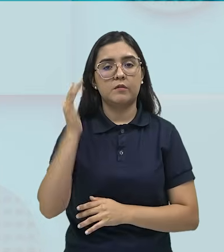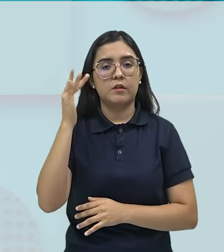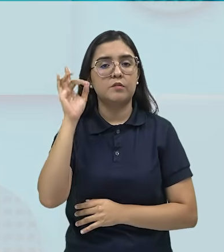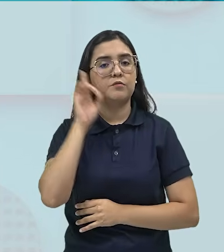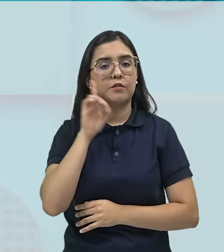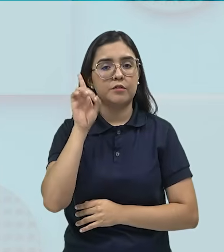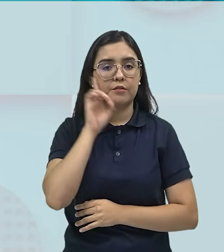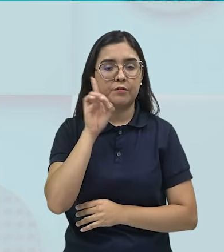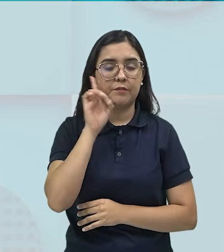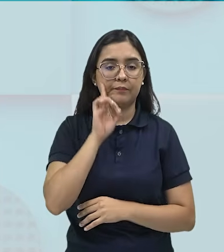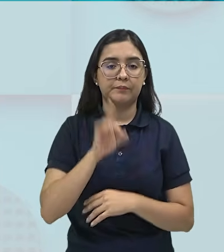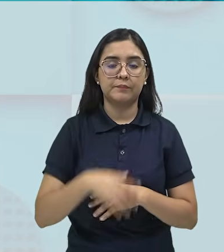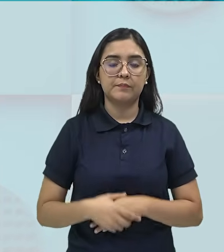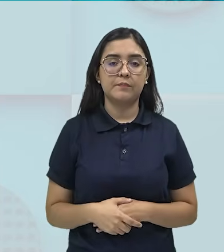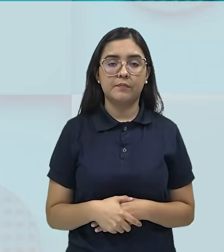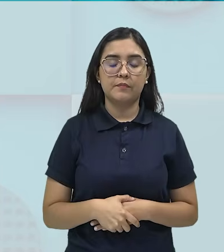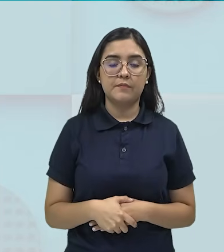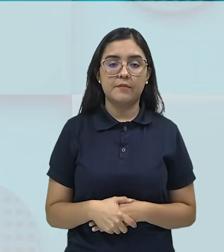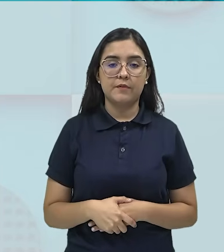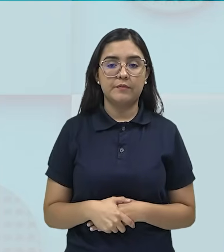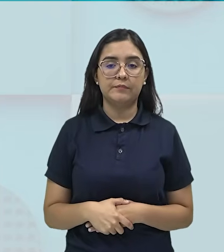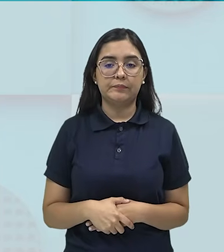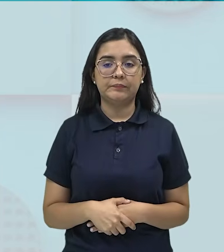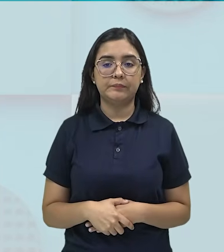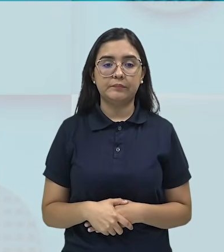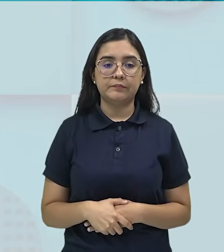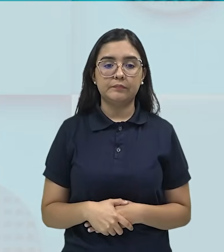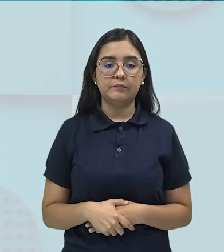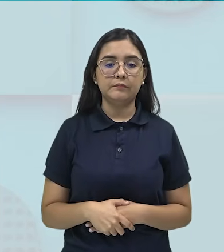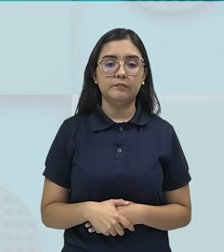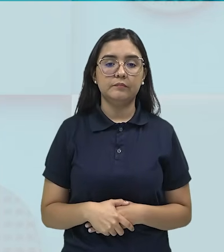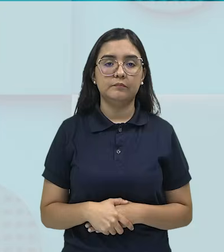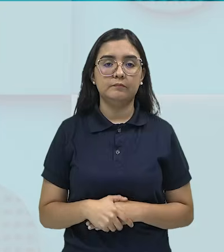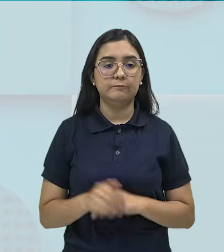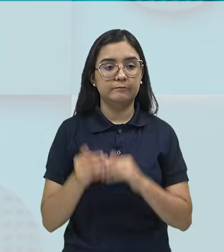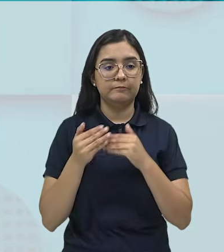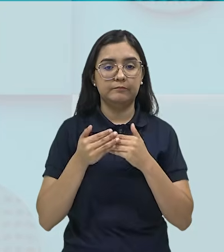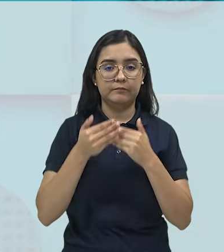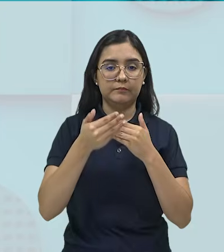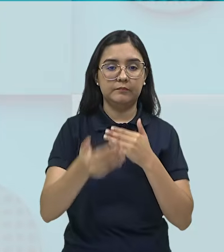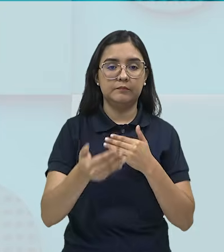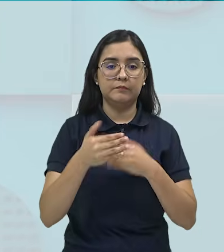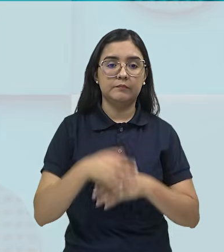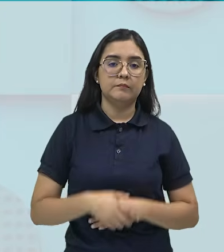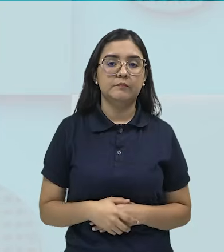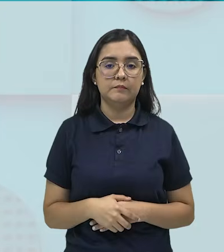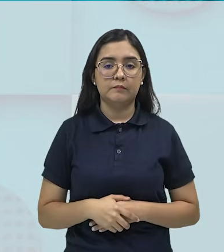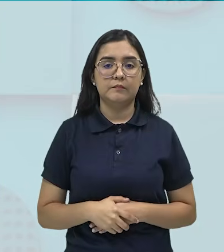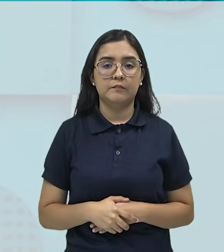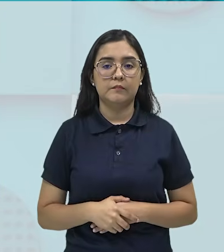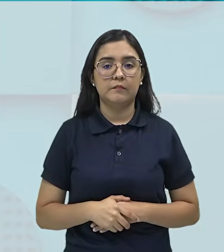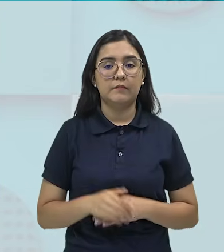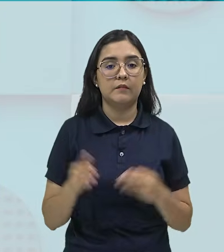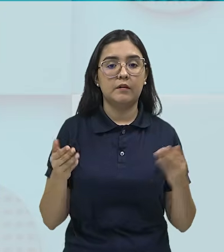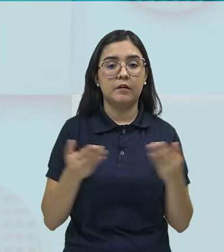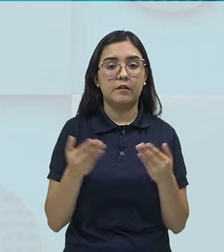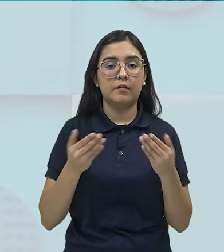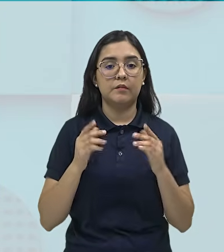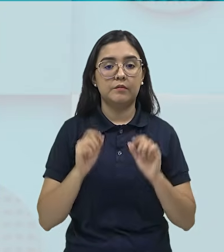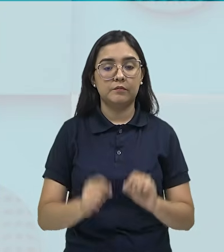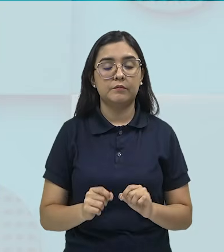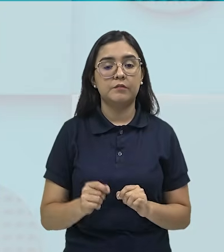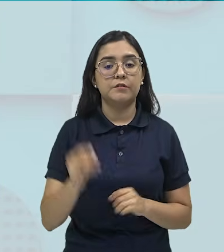movimentação aí, diária, né? Muito bem. Então, seguindo, Nós vamos ter agora